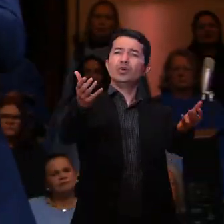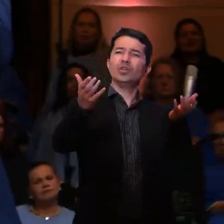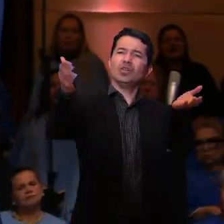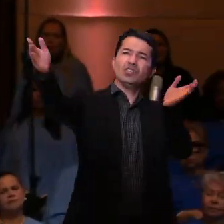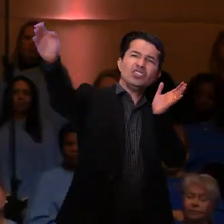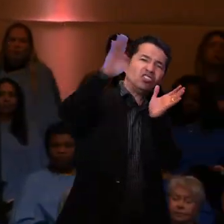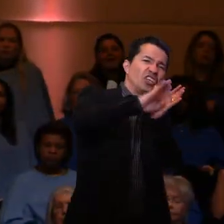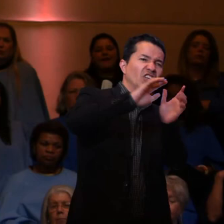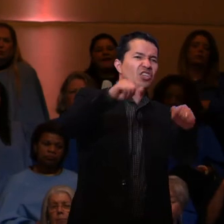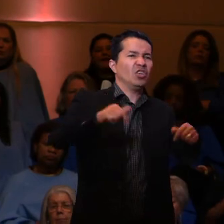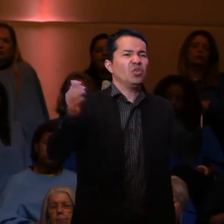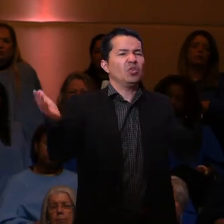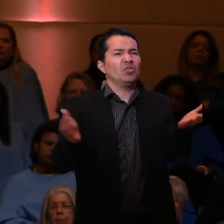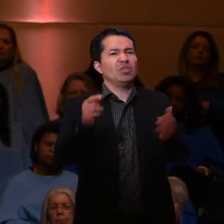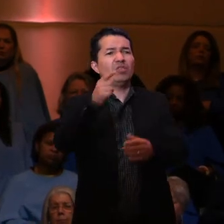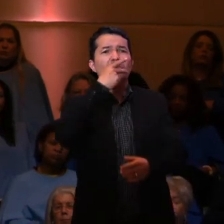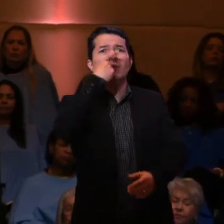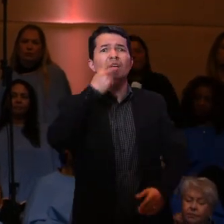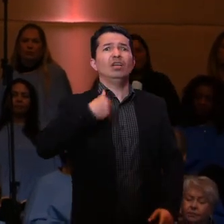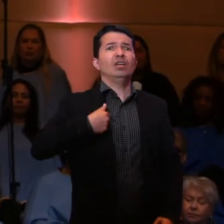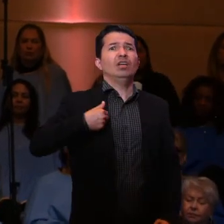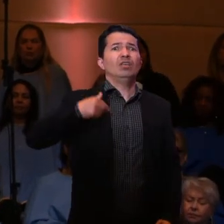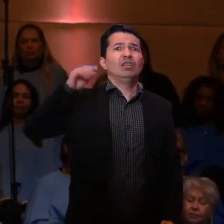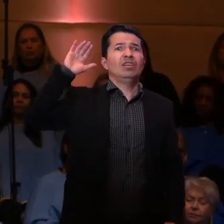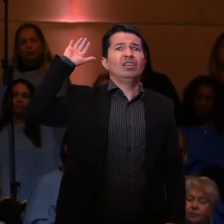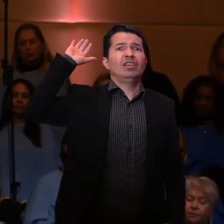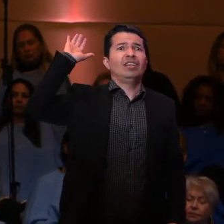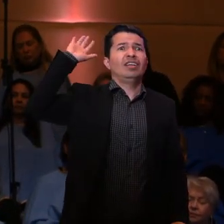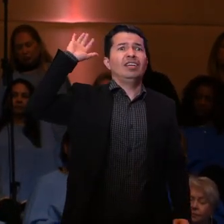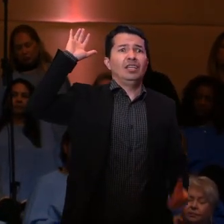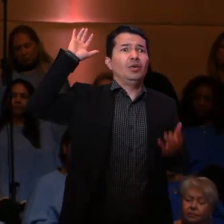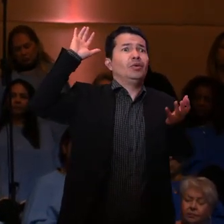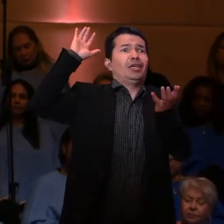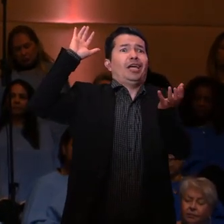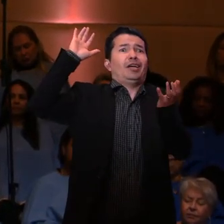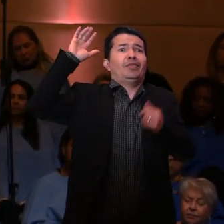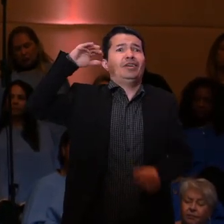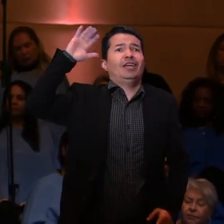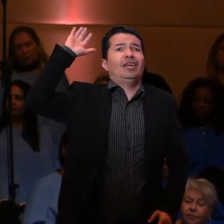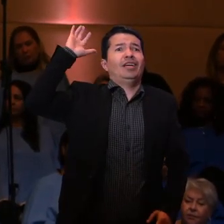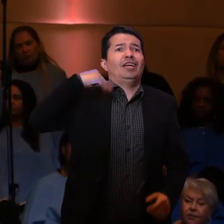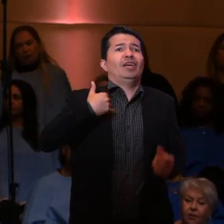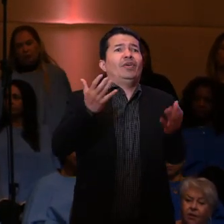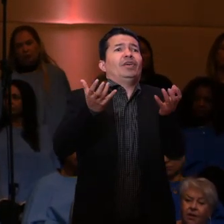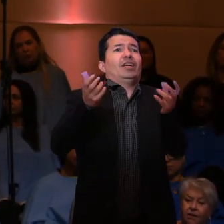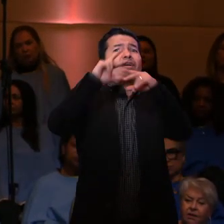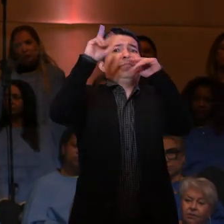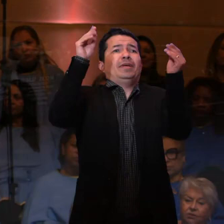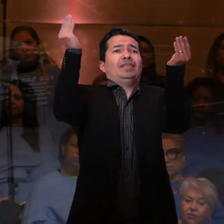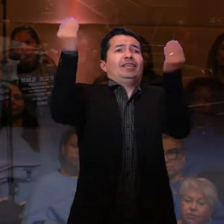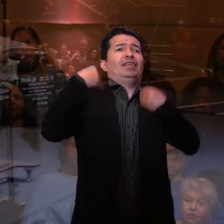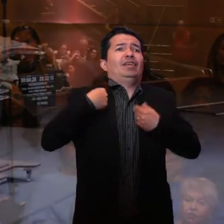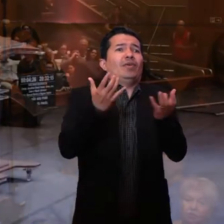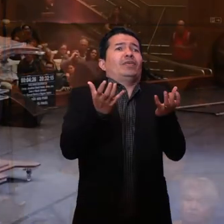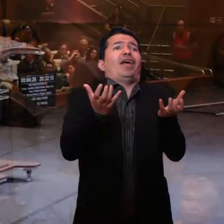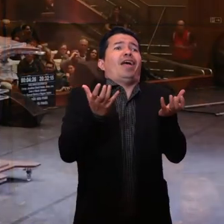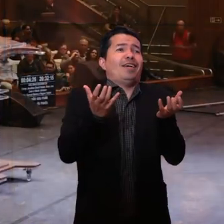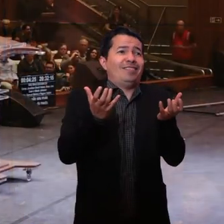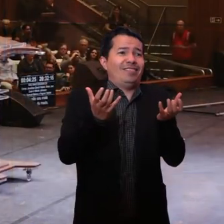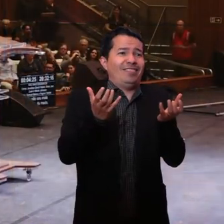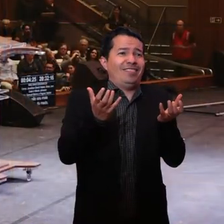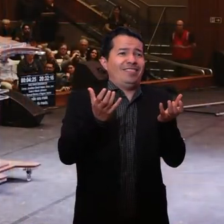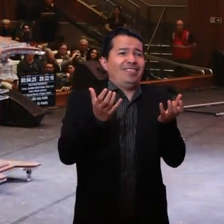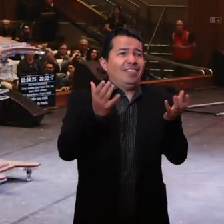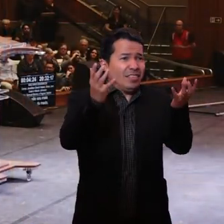como a Nininha, eu quero, tem um presente para mim. Eu quero o presente de Deus para a minha